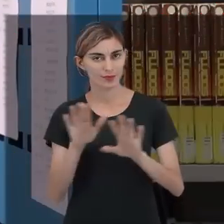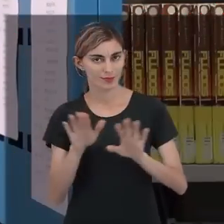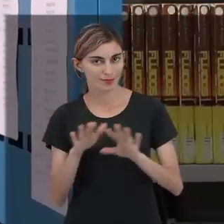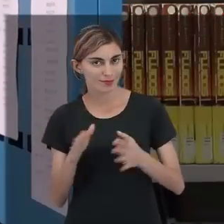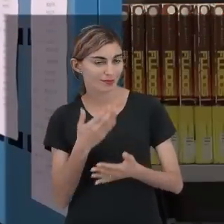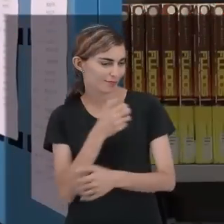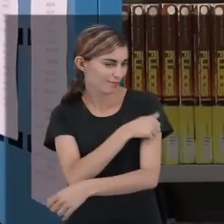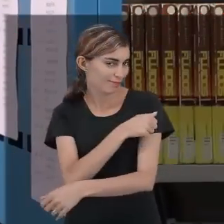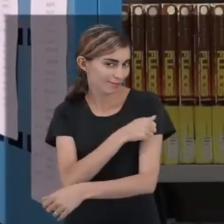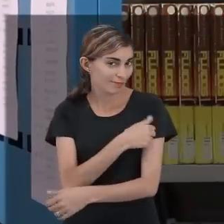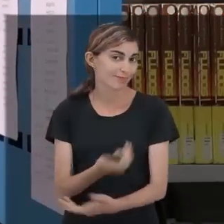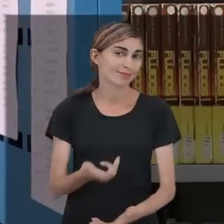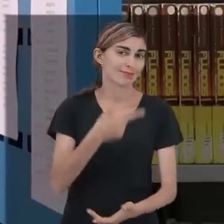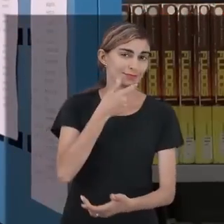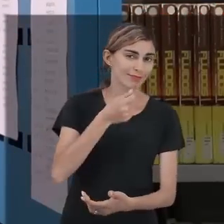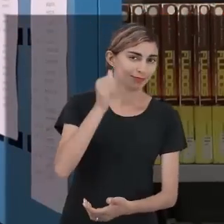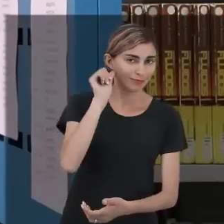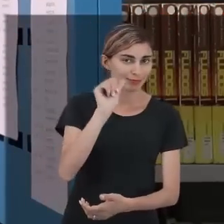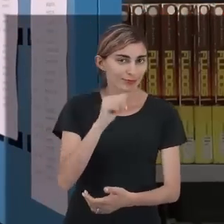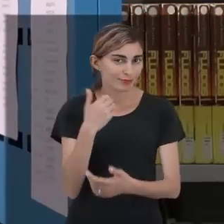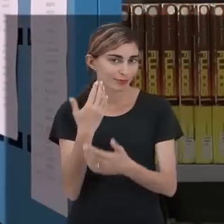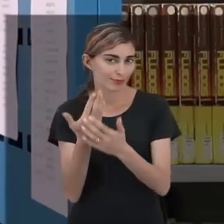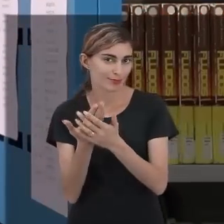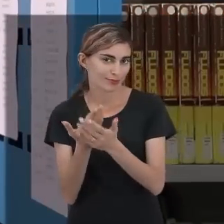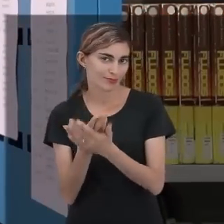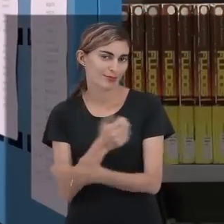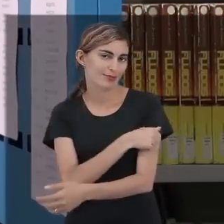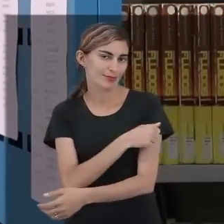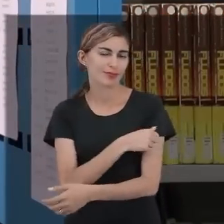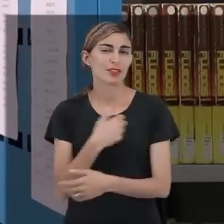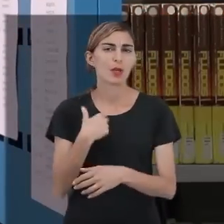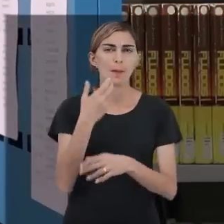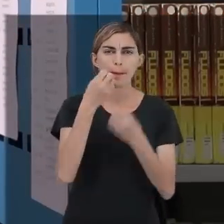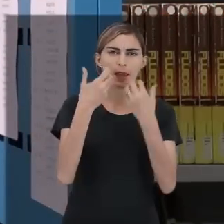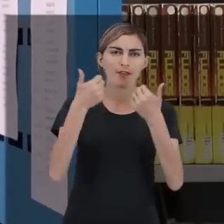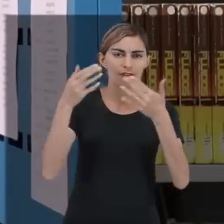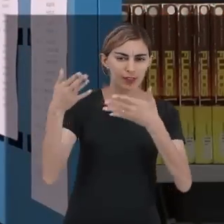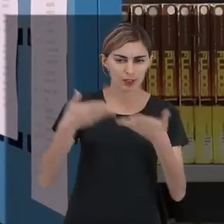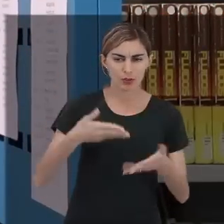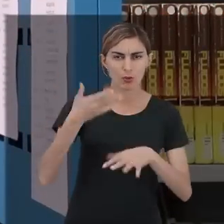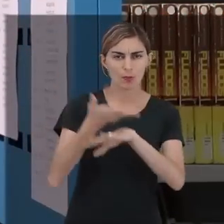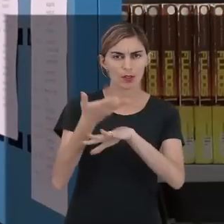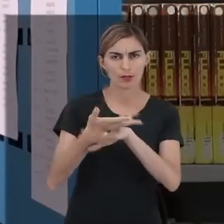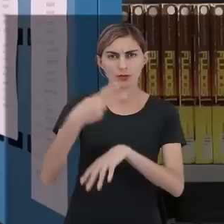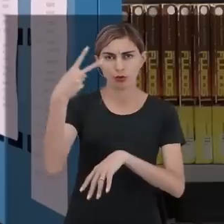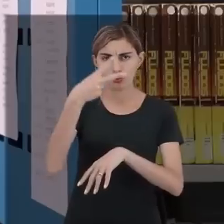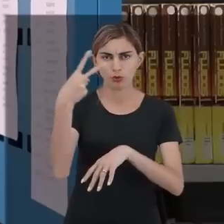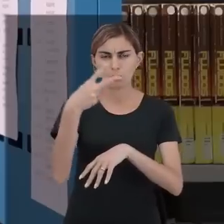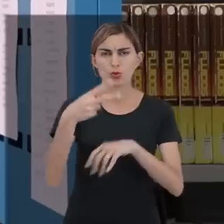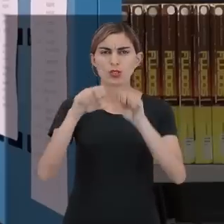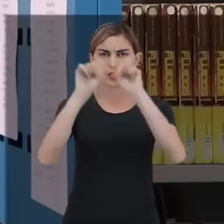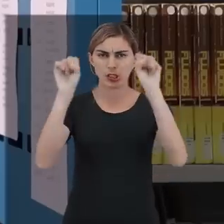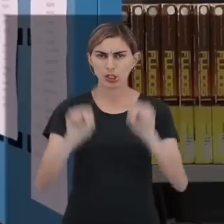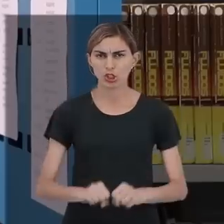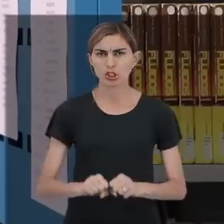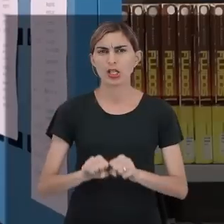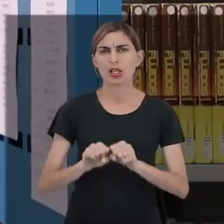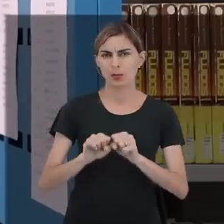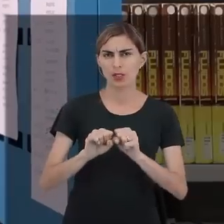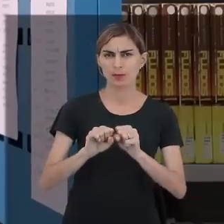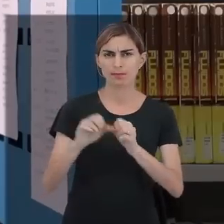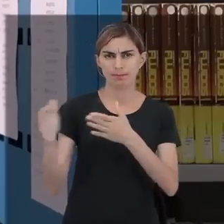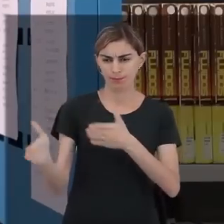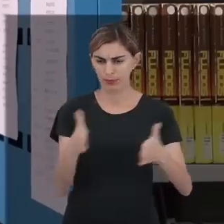Olá, aluno e aluna. Seja bem-vindo à competência 2 da disciplina de Sistema Integrado da Qualidade. Nesta